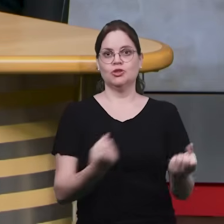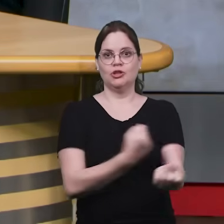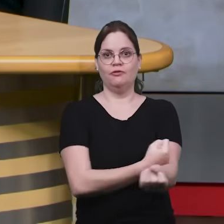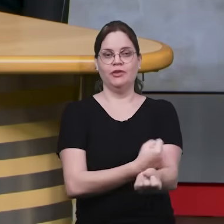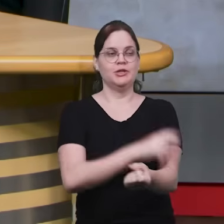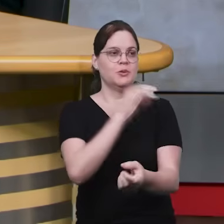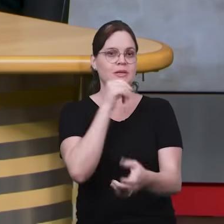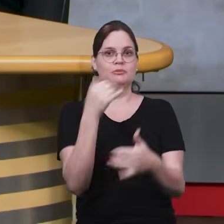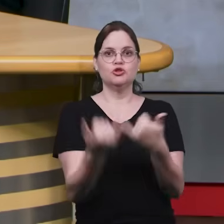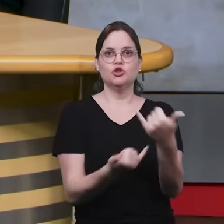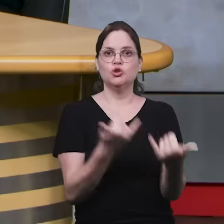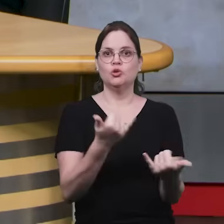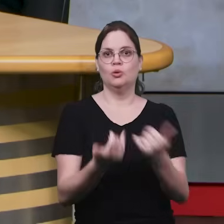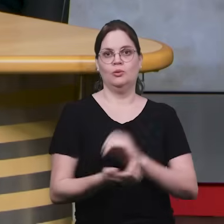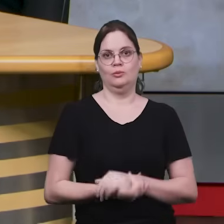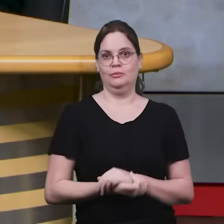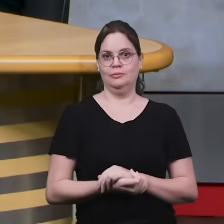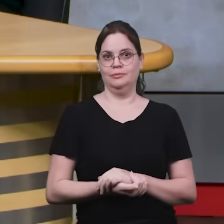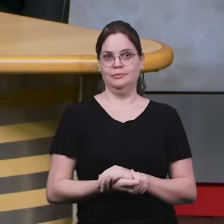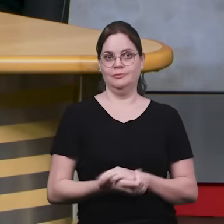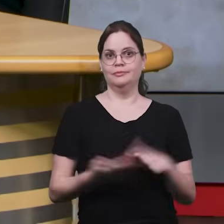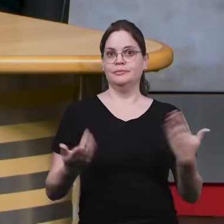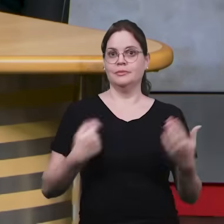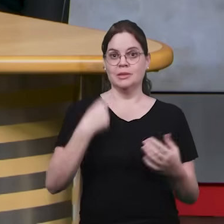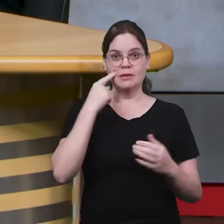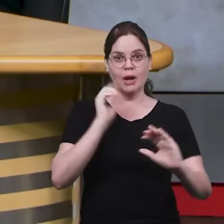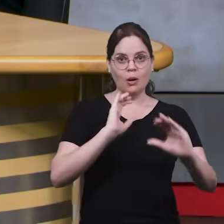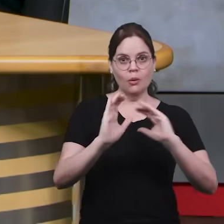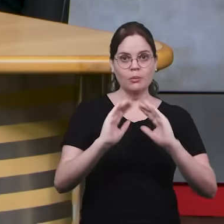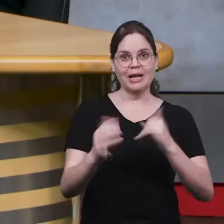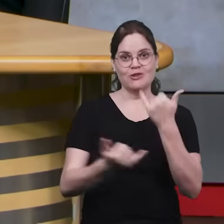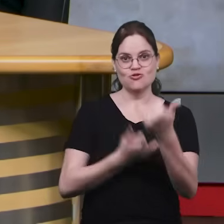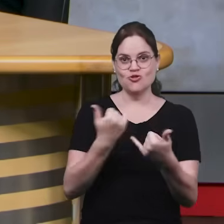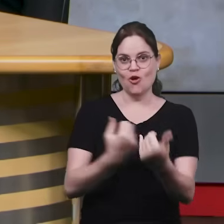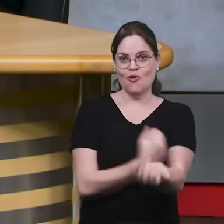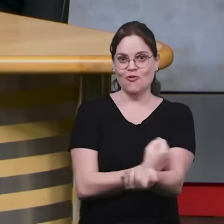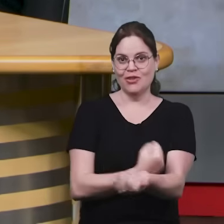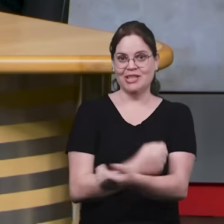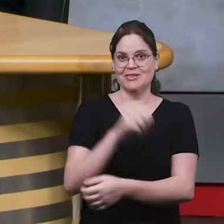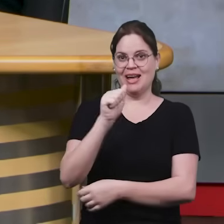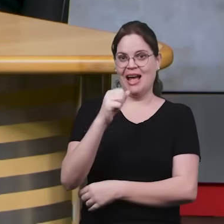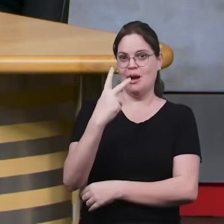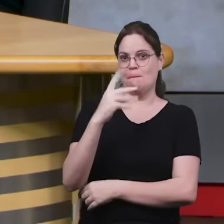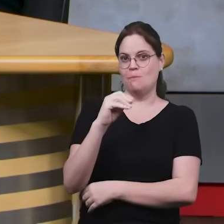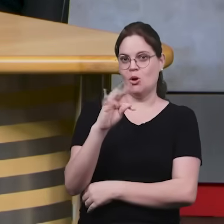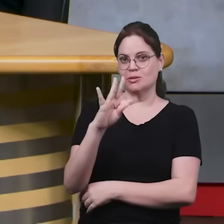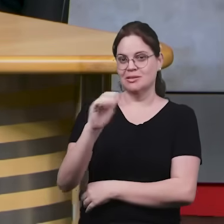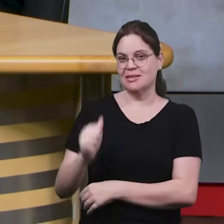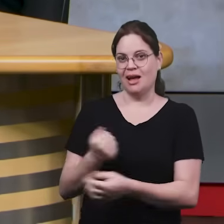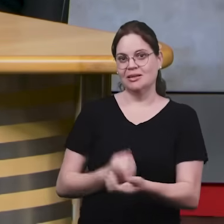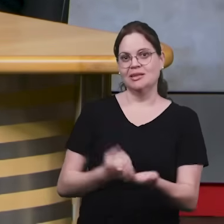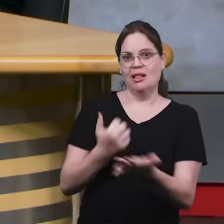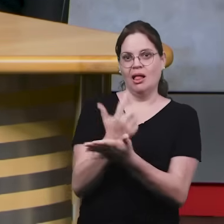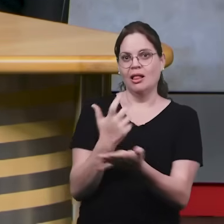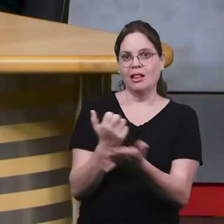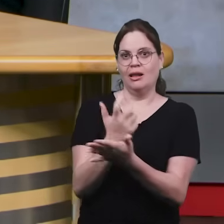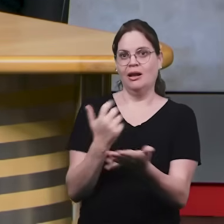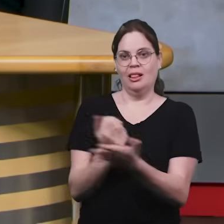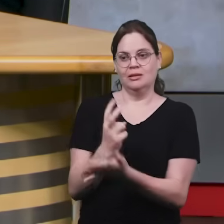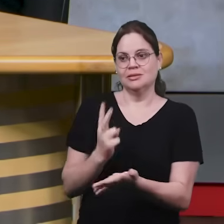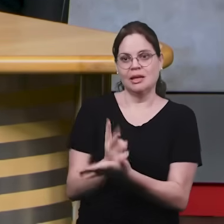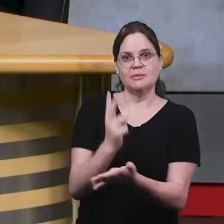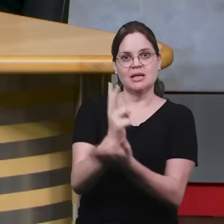vícios, no jogo, por exemplo, e a comunicação está empurrando isso o tempo inteiro para as pessoas, né? Então, há